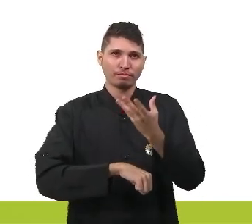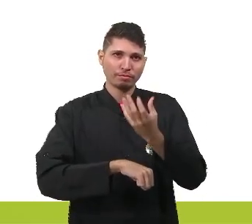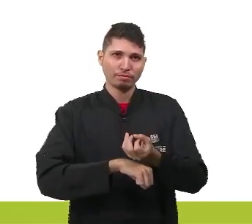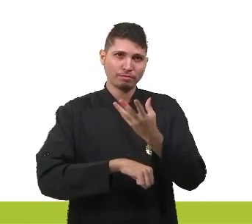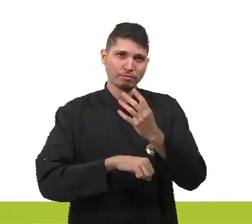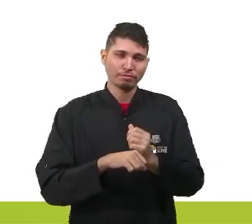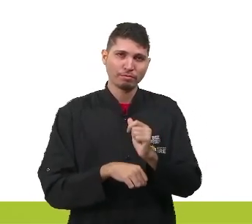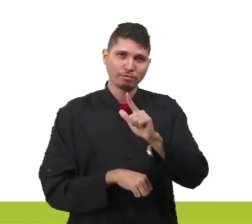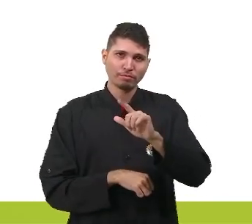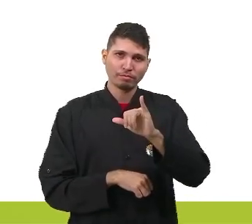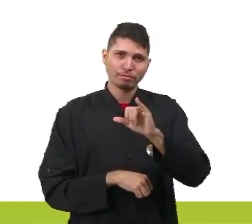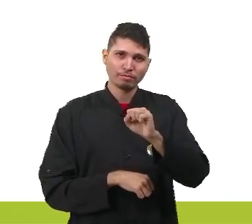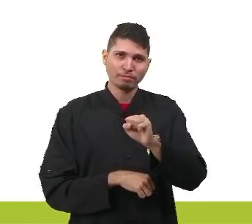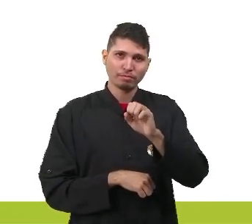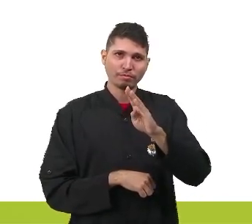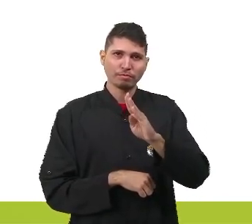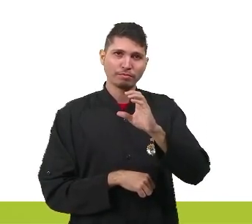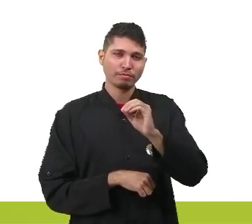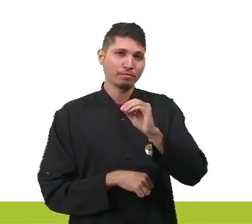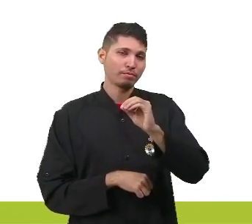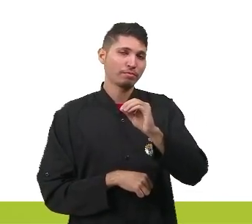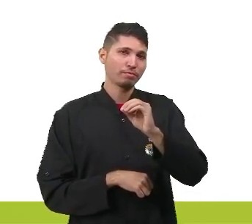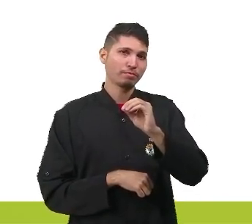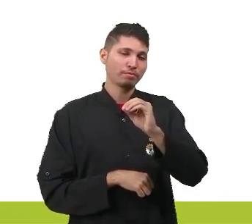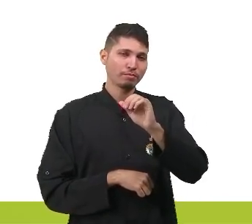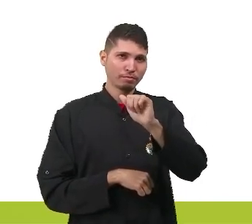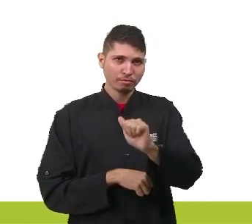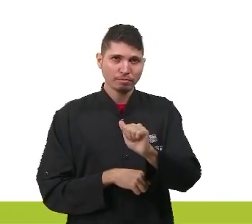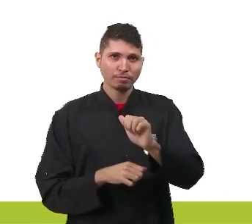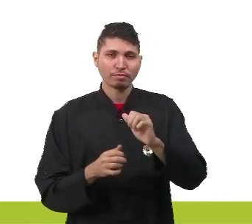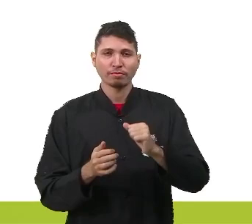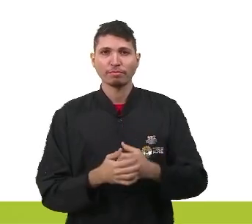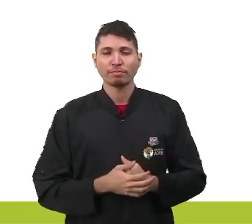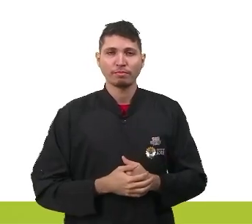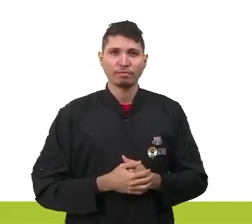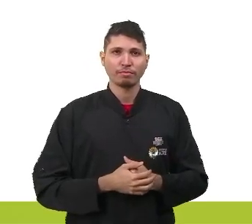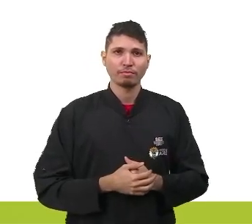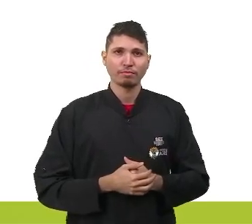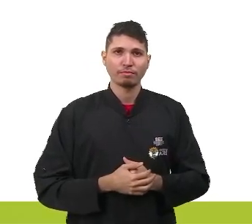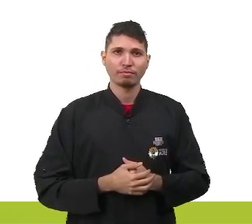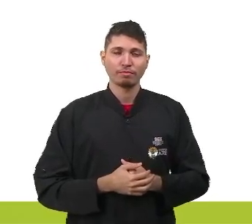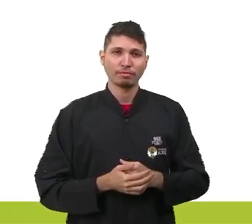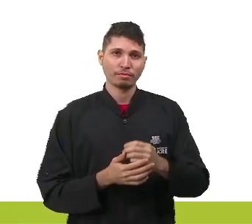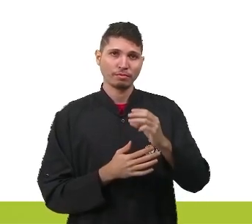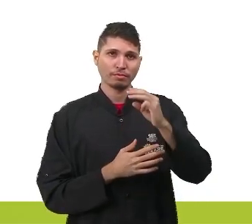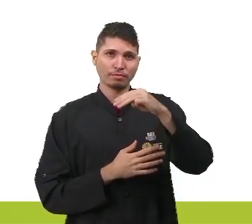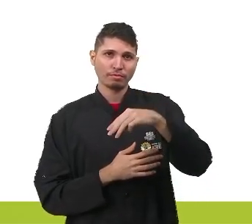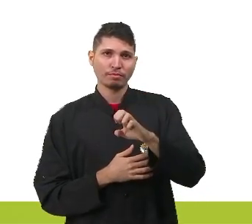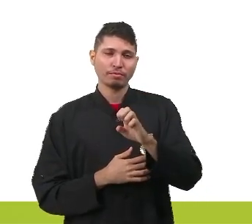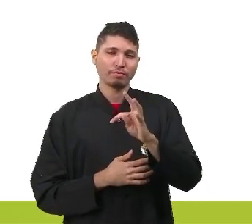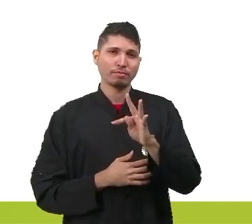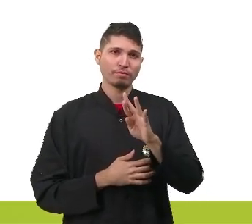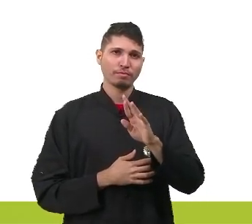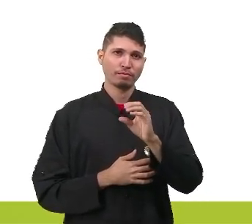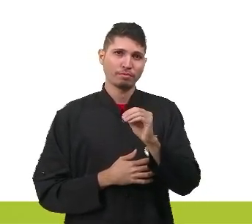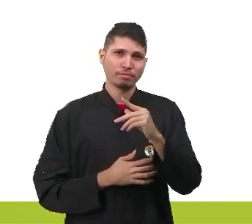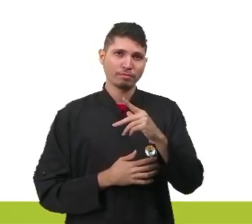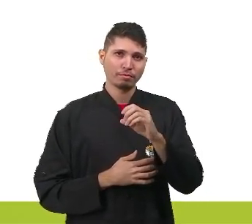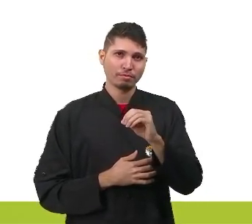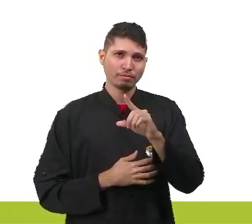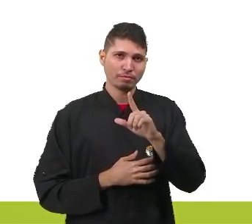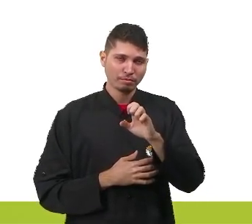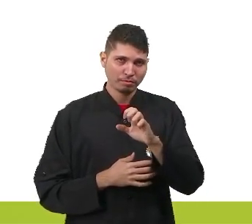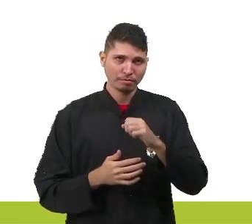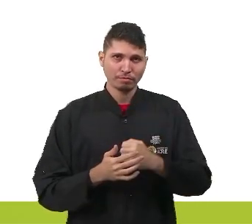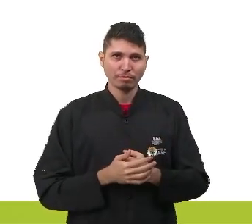Lisboa, que era a metrópole, enquanto que a metrópole enviava manufaturados e escravos para a colônia. Então, isso está dentro da lógica